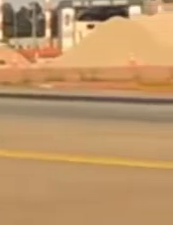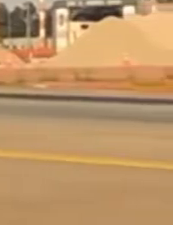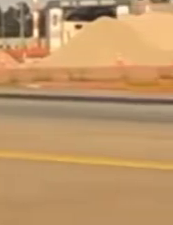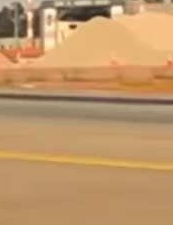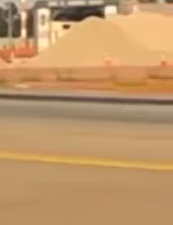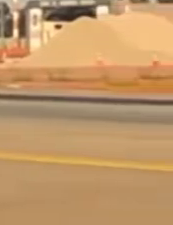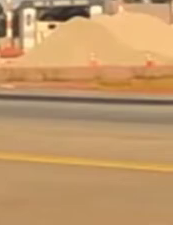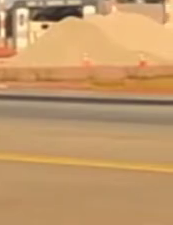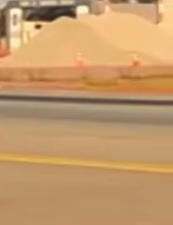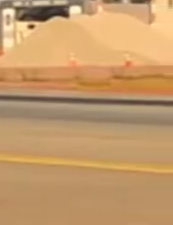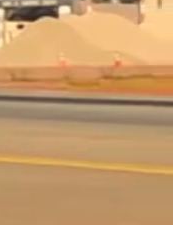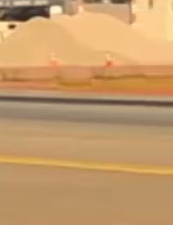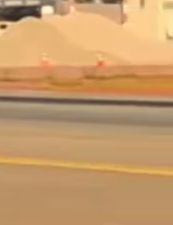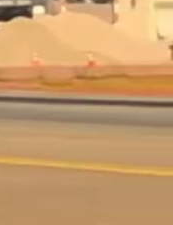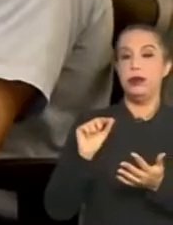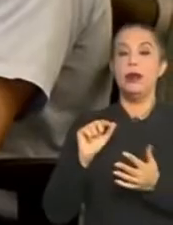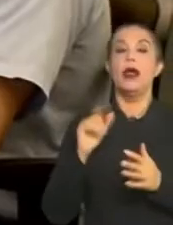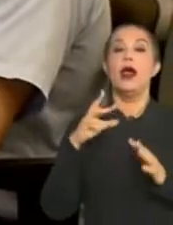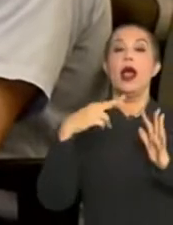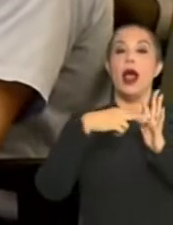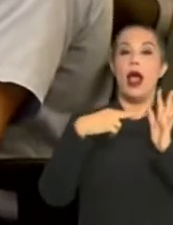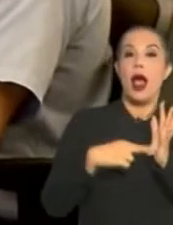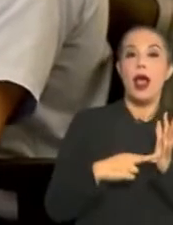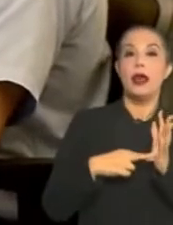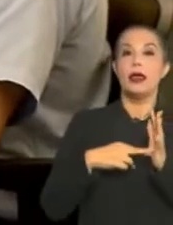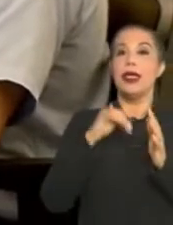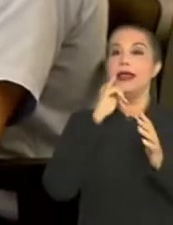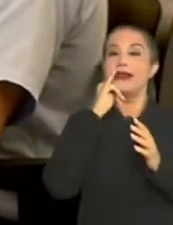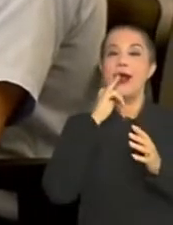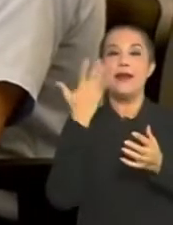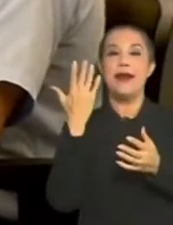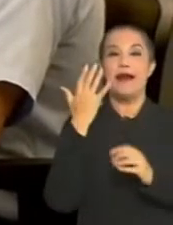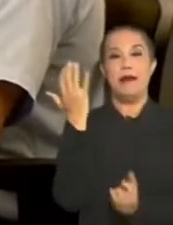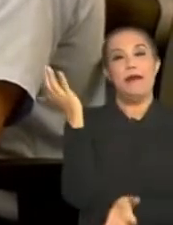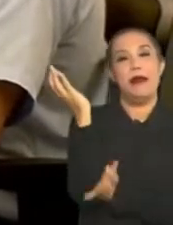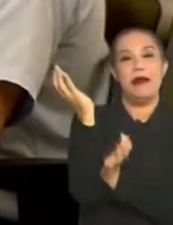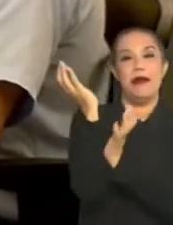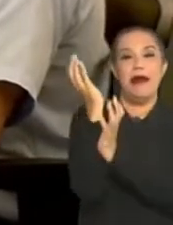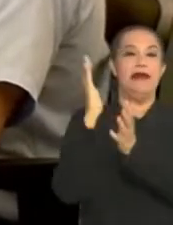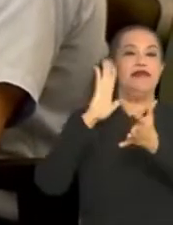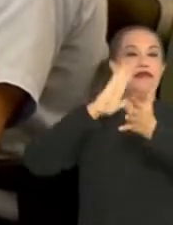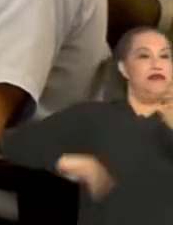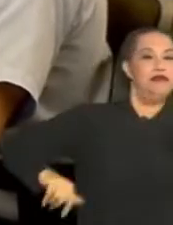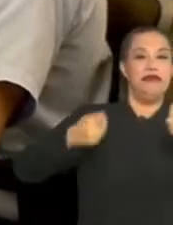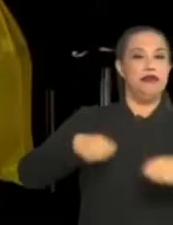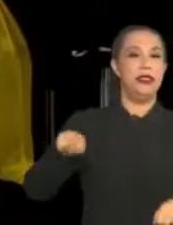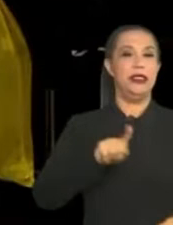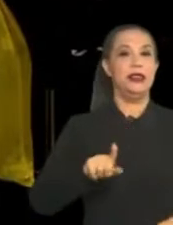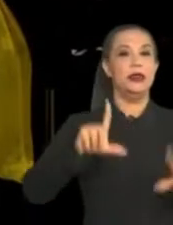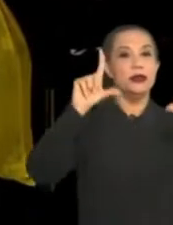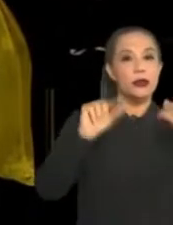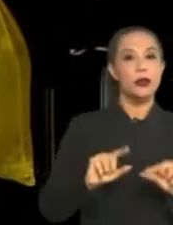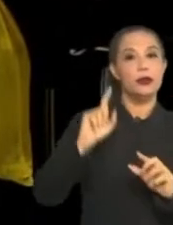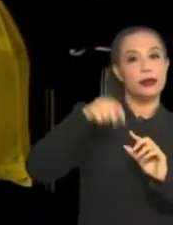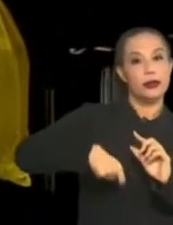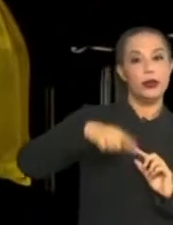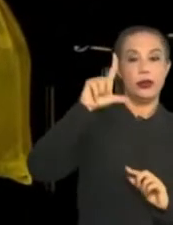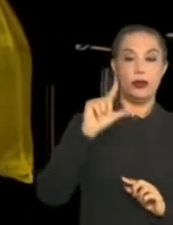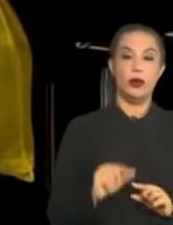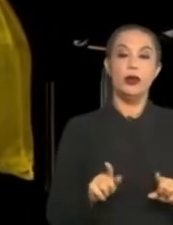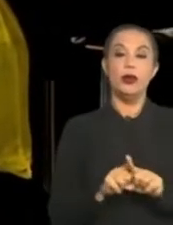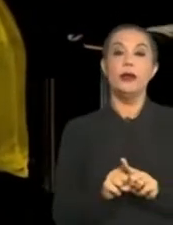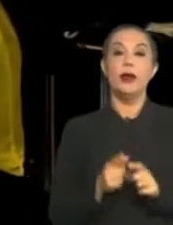Vários procedimentos burocráticos foram dispensados, a quantidade de taxas cobradas diminuiu e custos